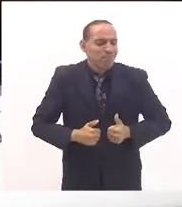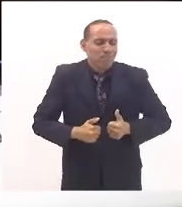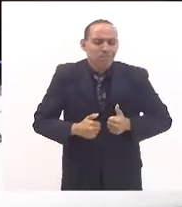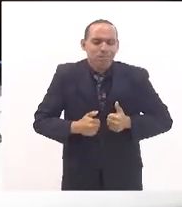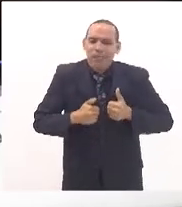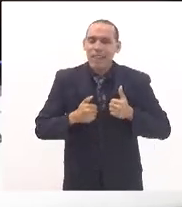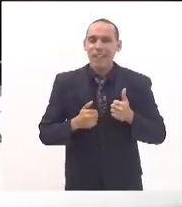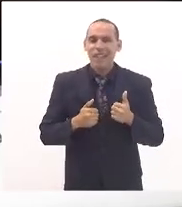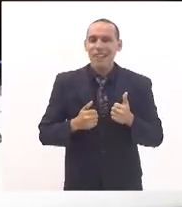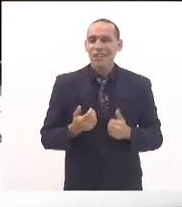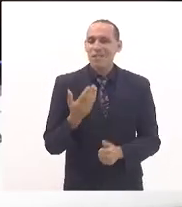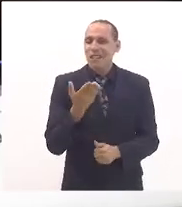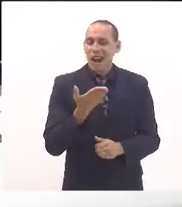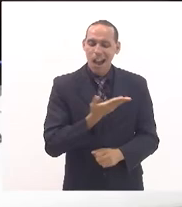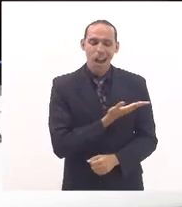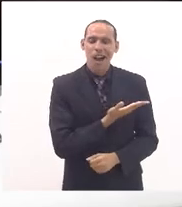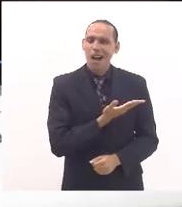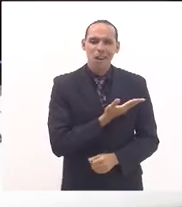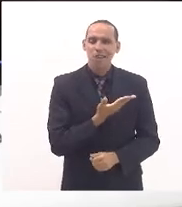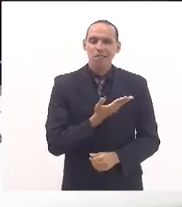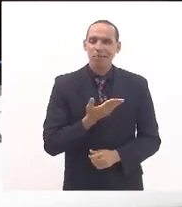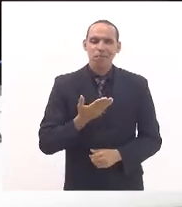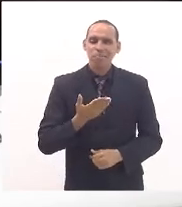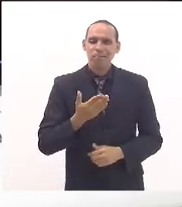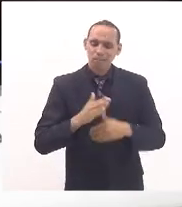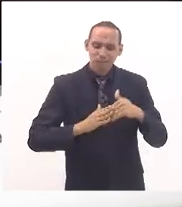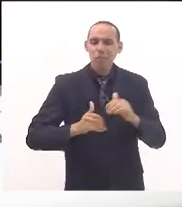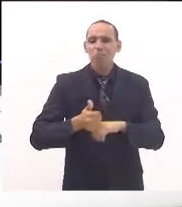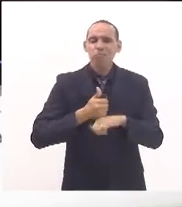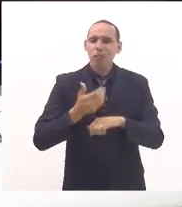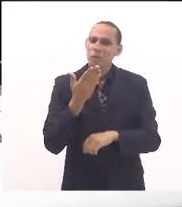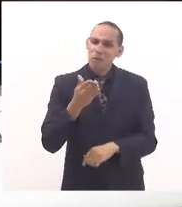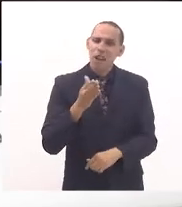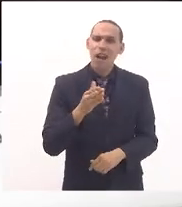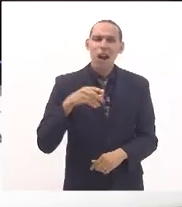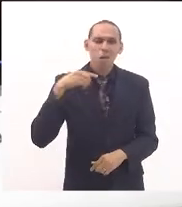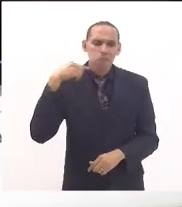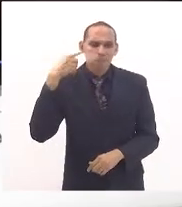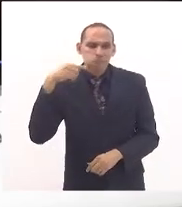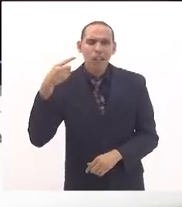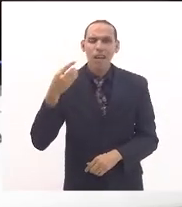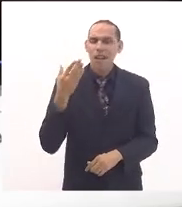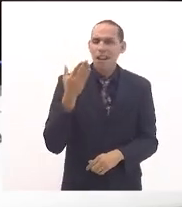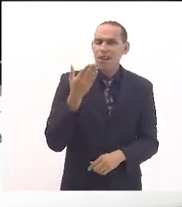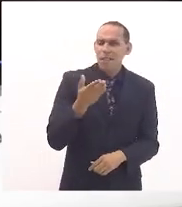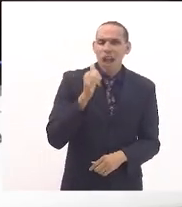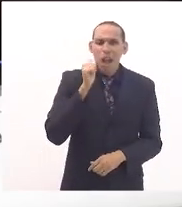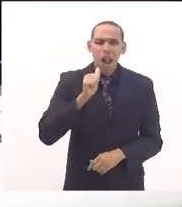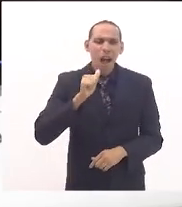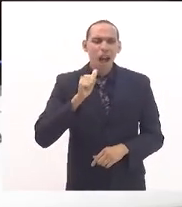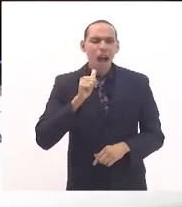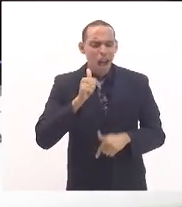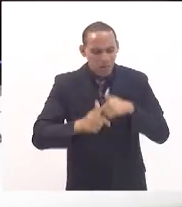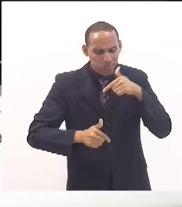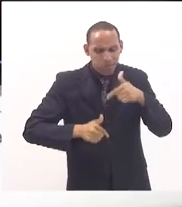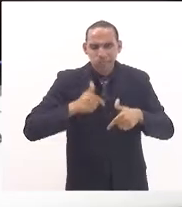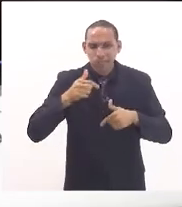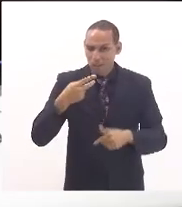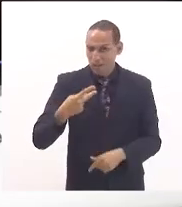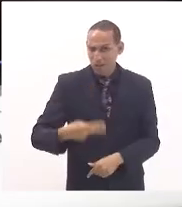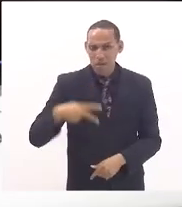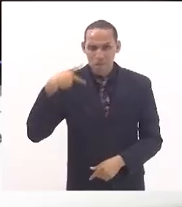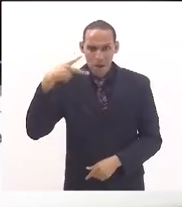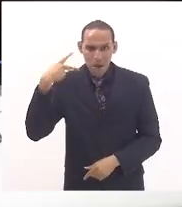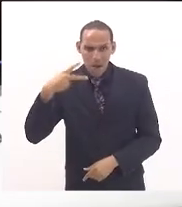de ter você como colega de profissão você quer advogada que é uma mulher atuante não só aqui no